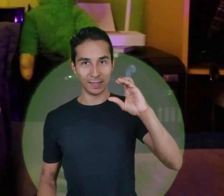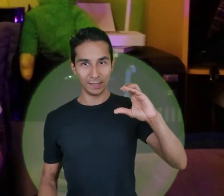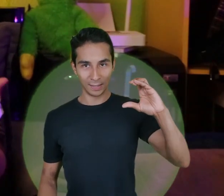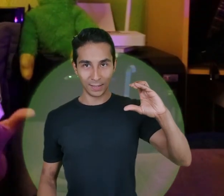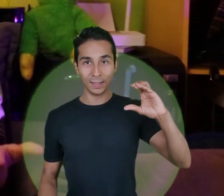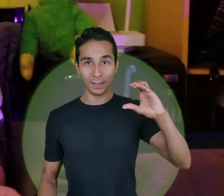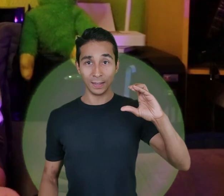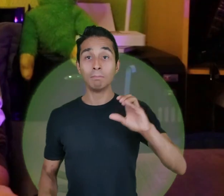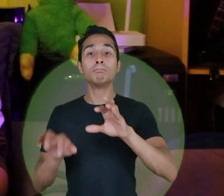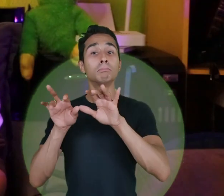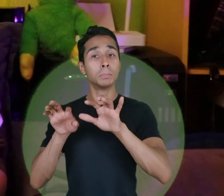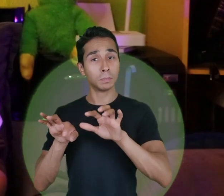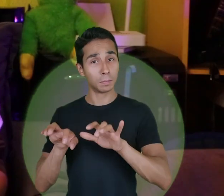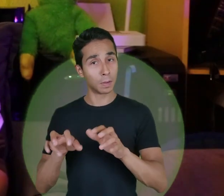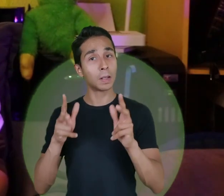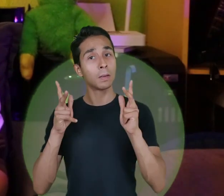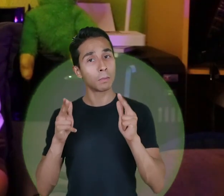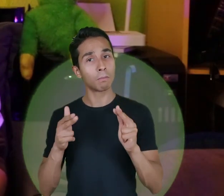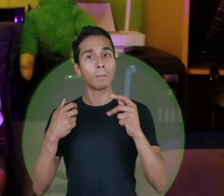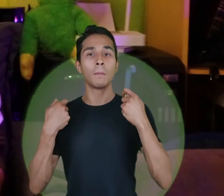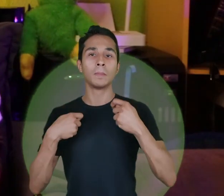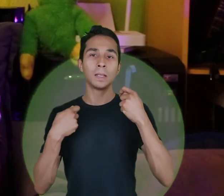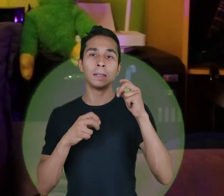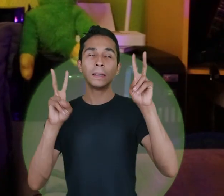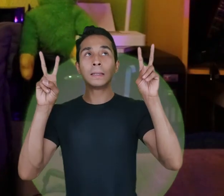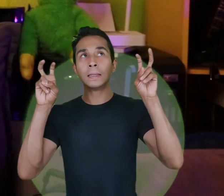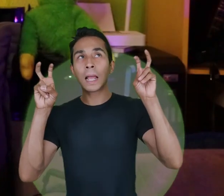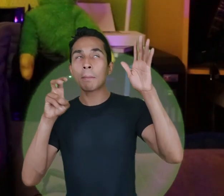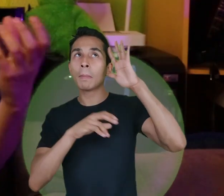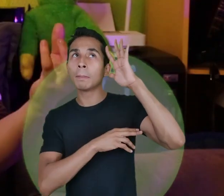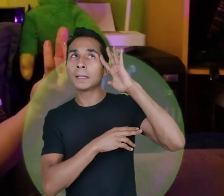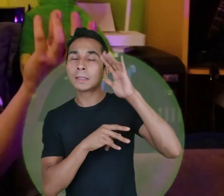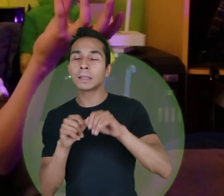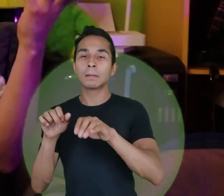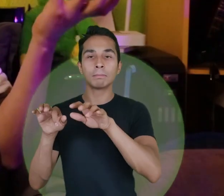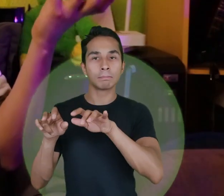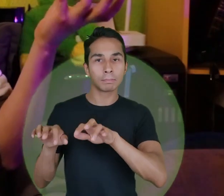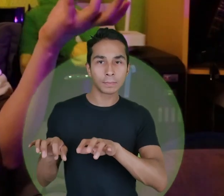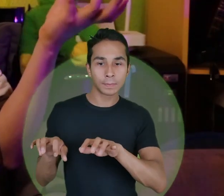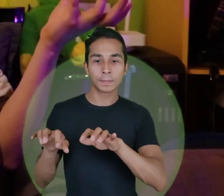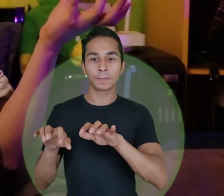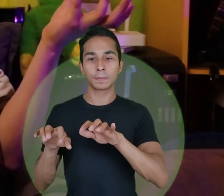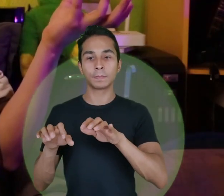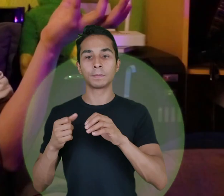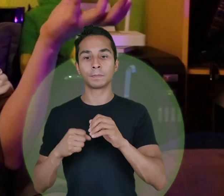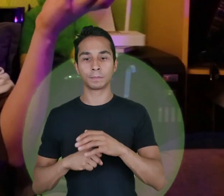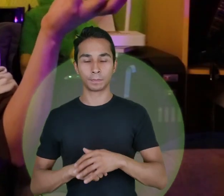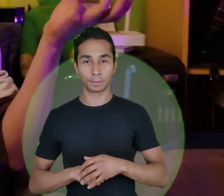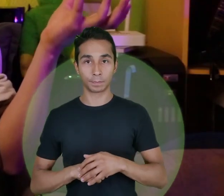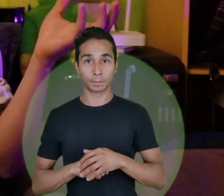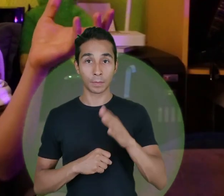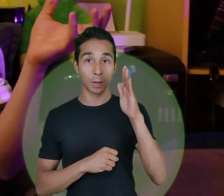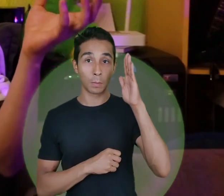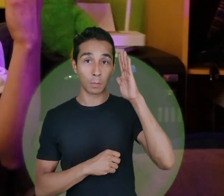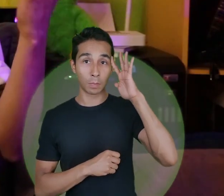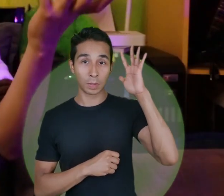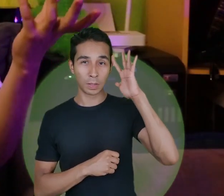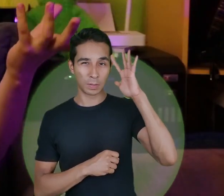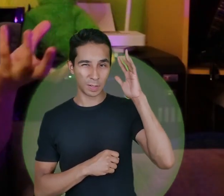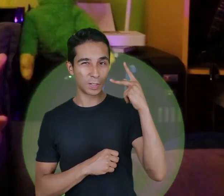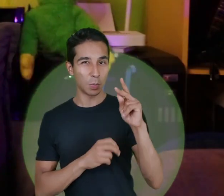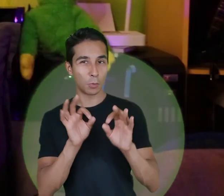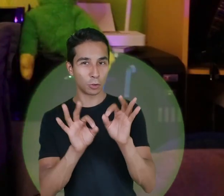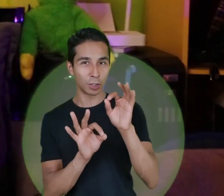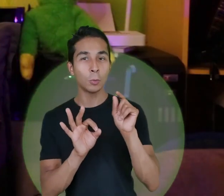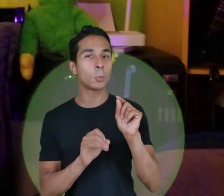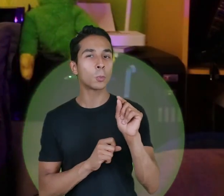tem que pensar sobre toda a temática daquilo que você quer dizer. Então, tipo, se o seu projeto, aquele que a gente estava pensando em exercício, é uma peça